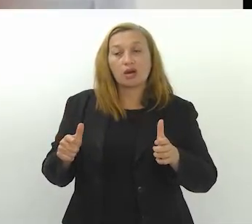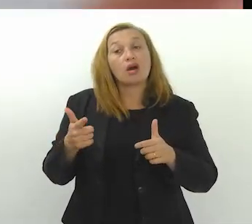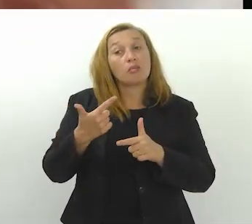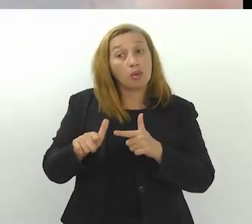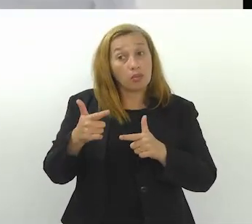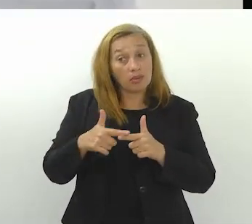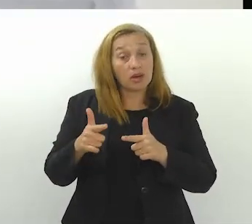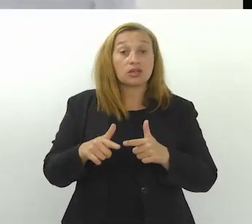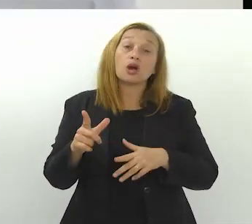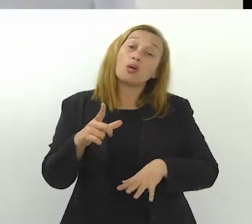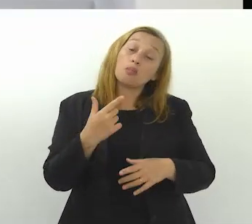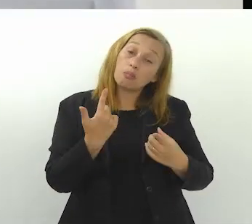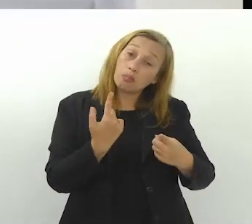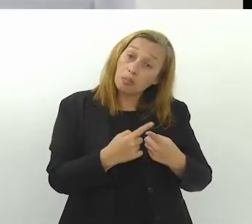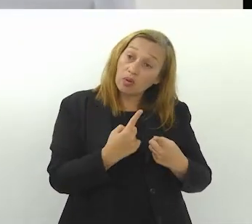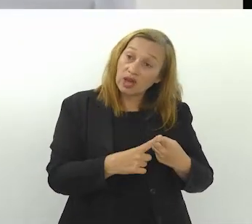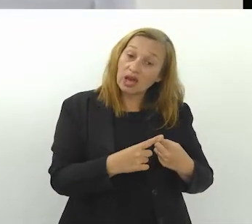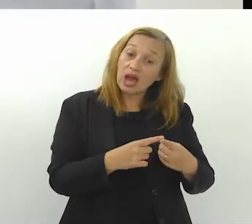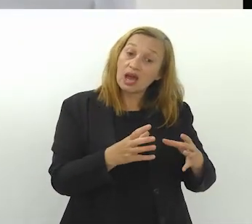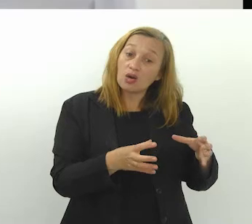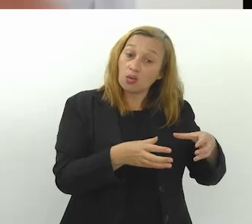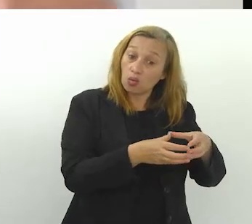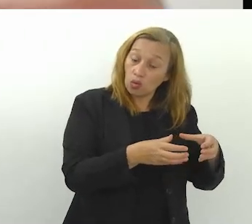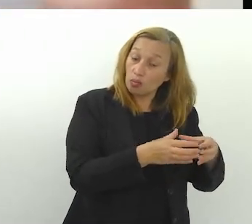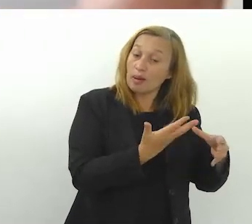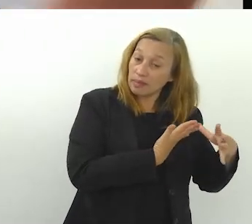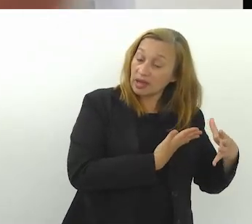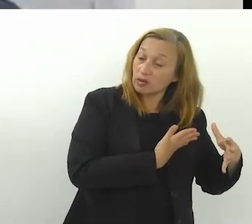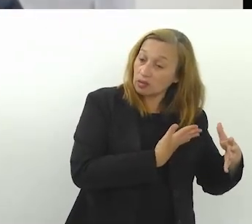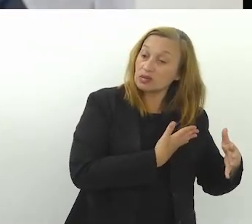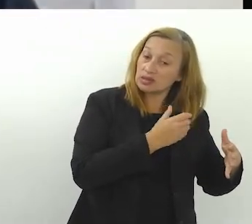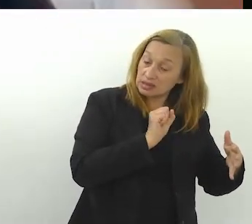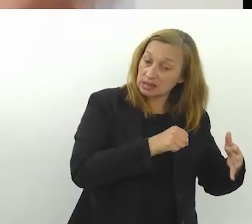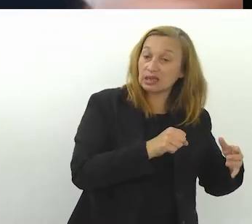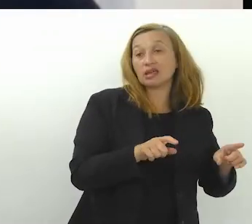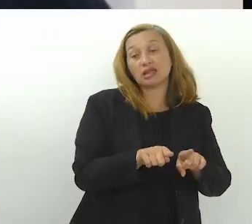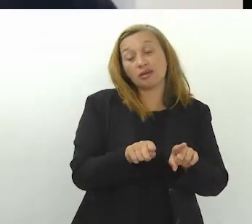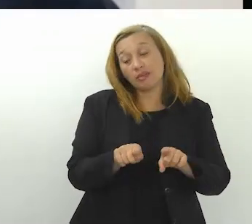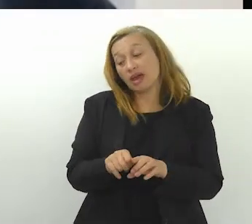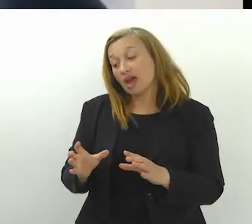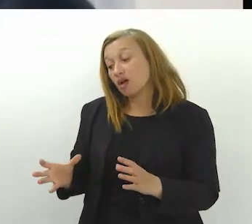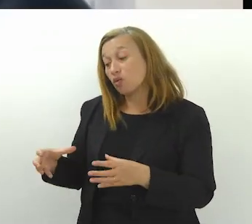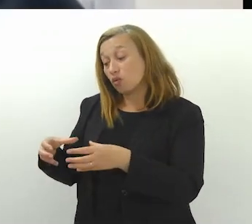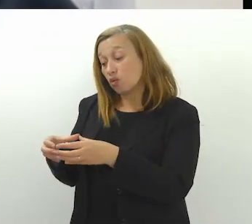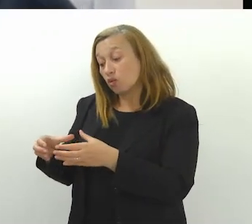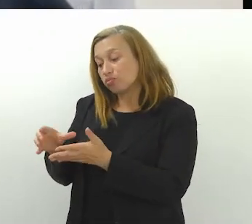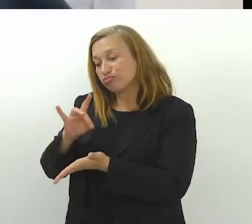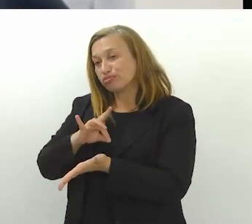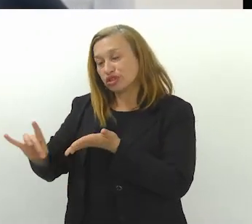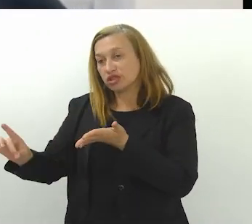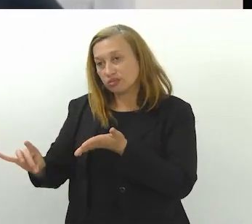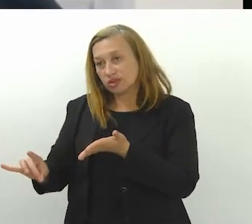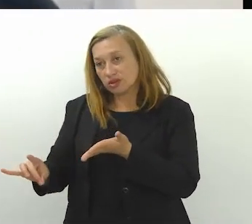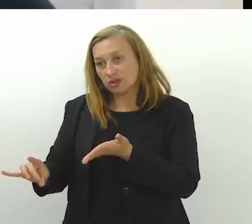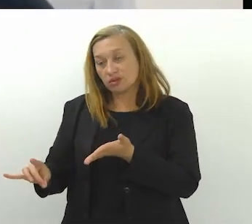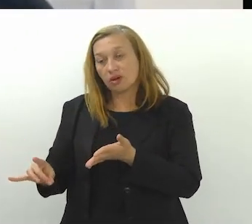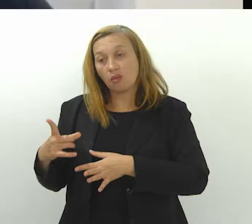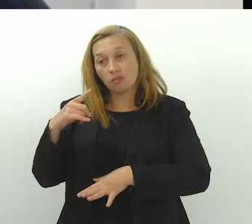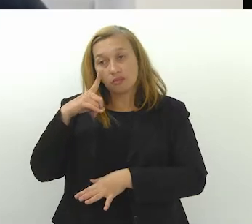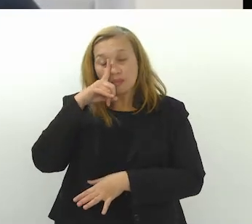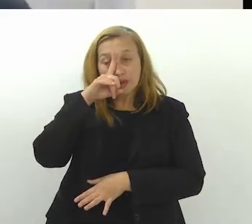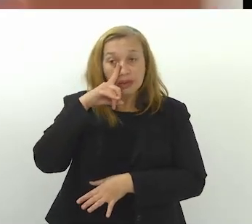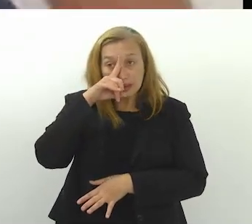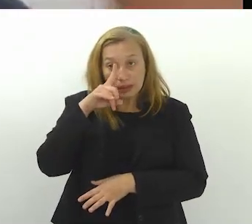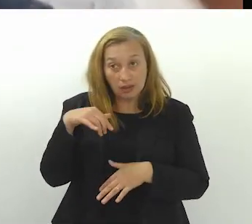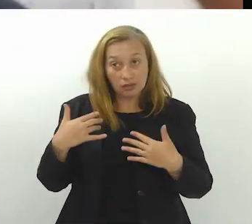você também tem inimigo, né? Verdade, verdade. Você teve uma série de confrontos muito